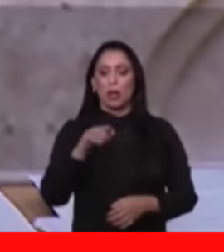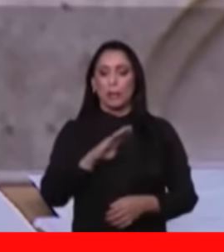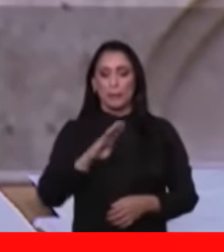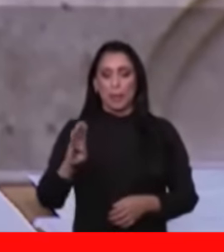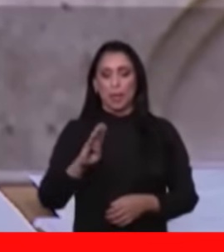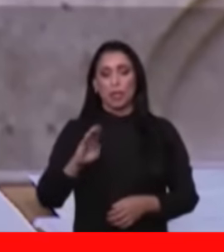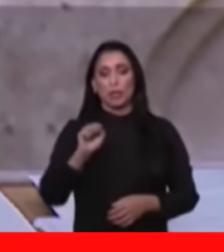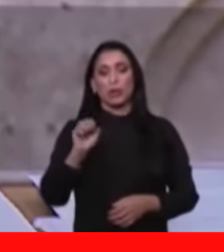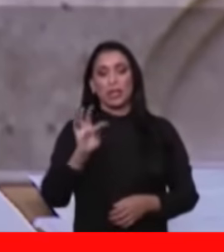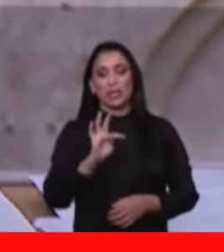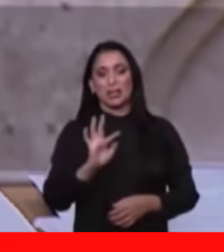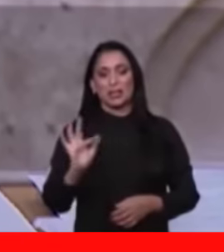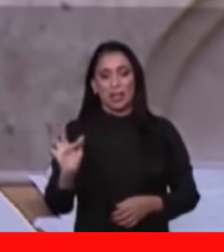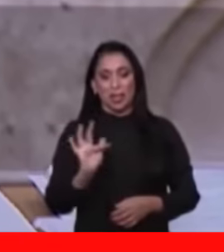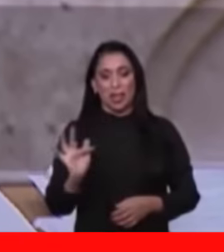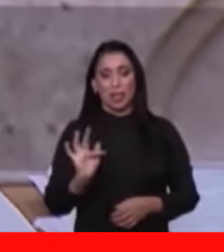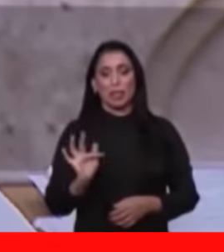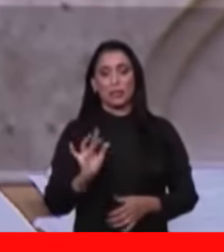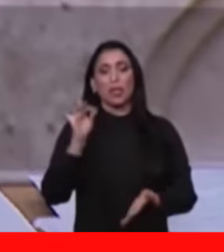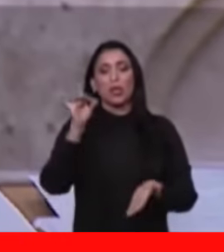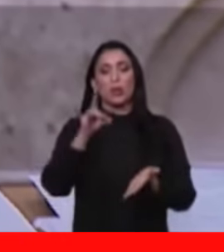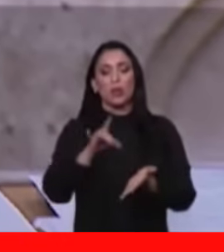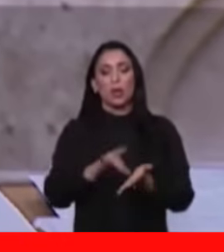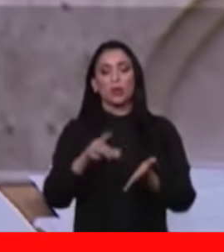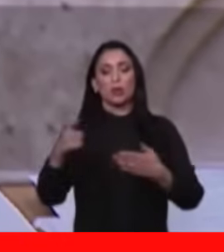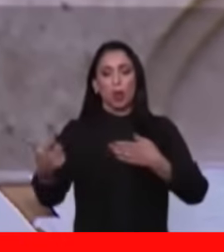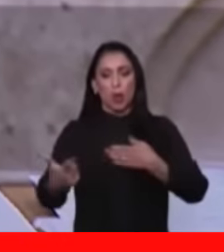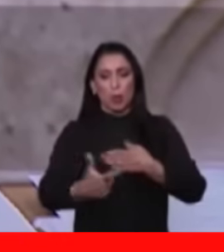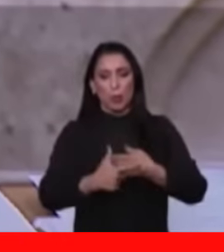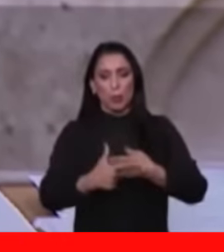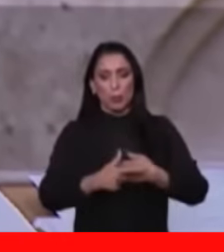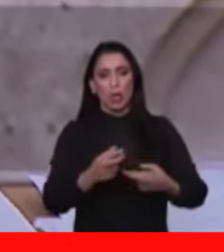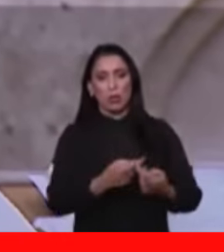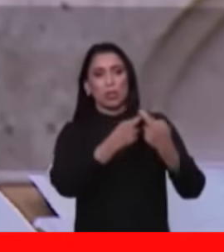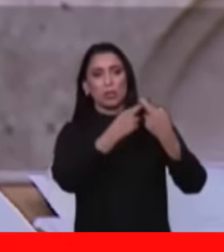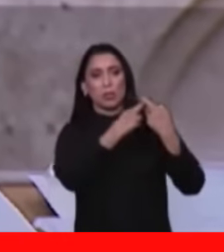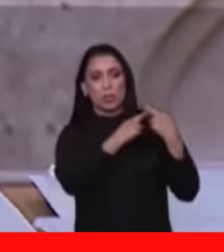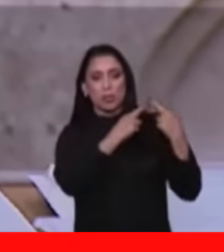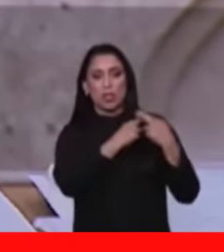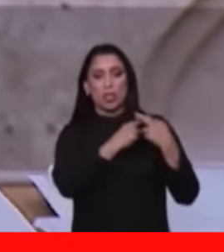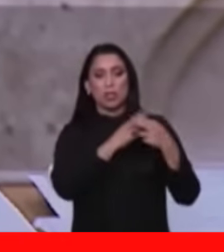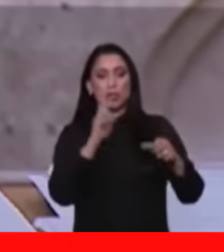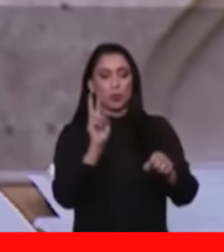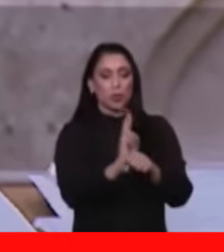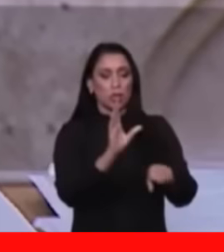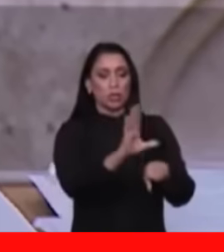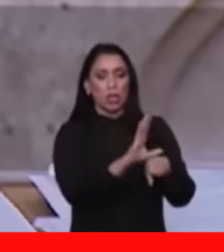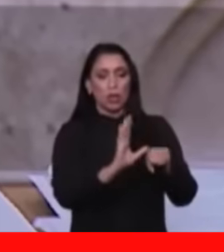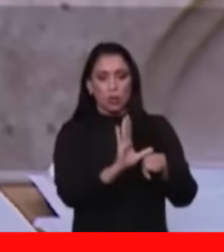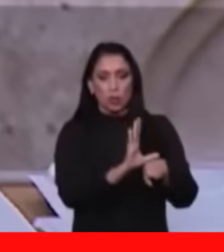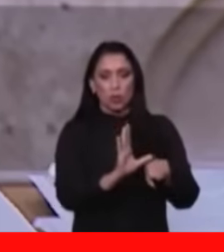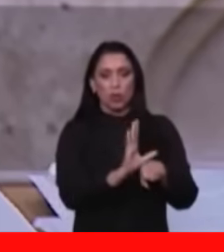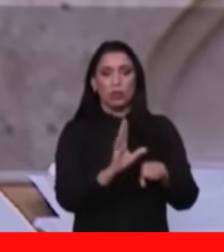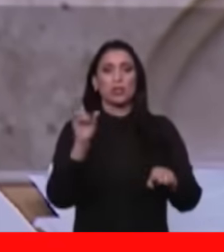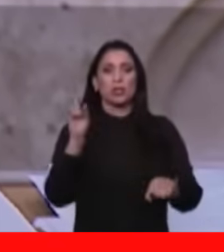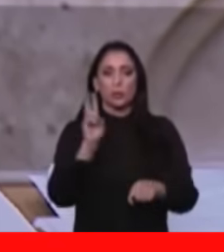Federal, especialmente quanto à legítima função de guardiã da Constituição e protetora do